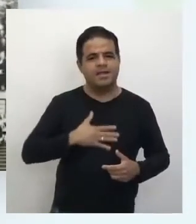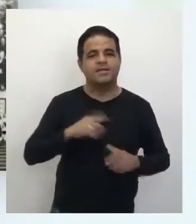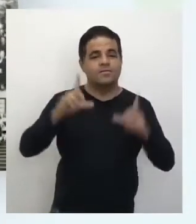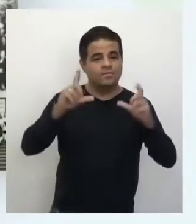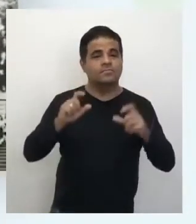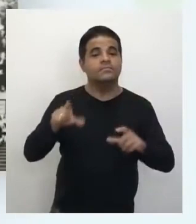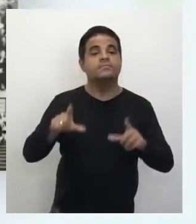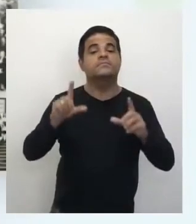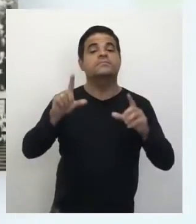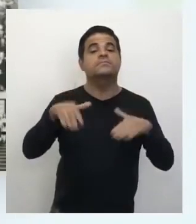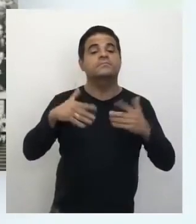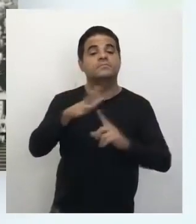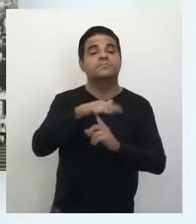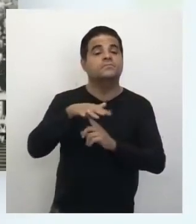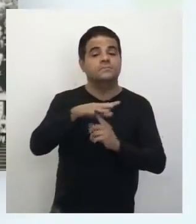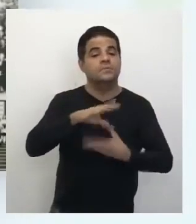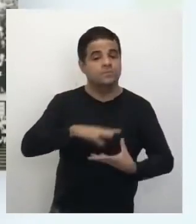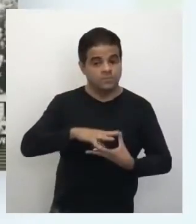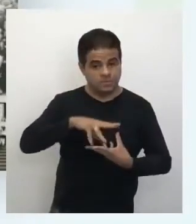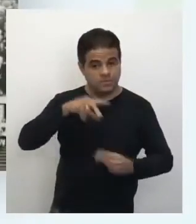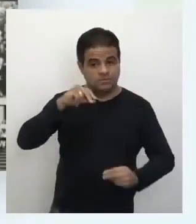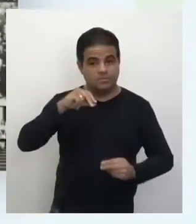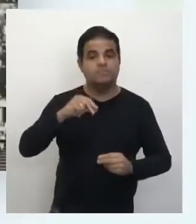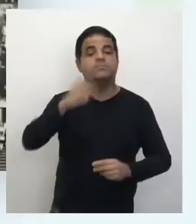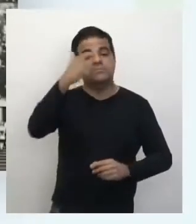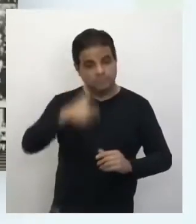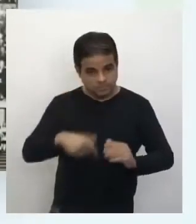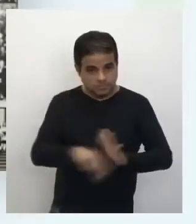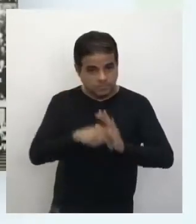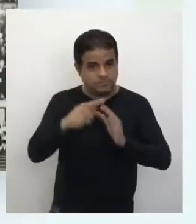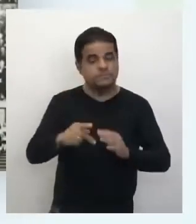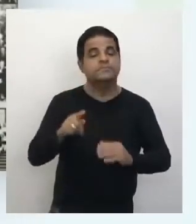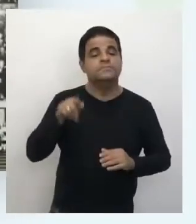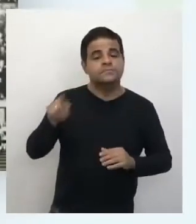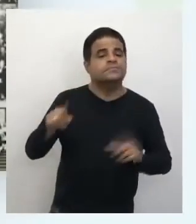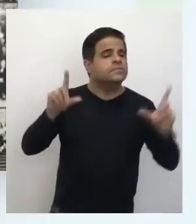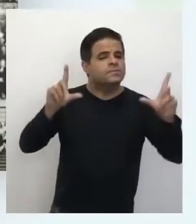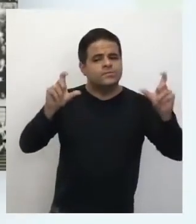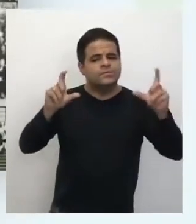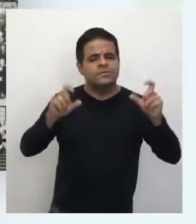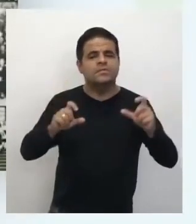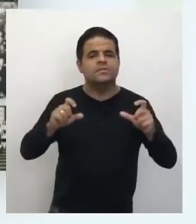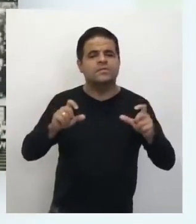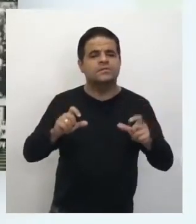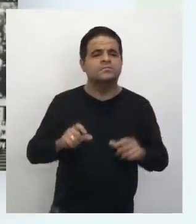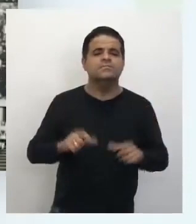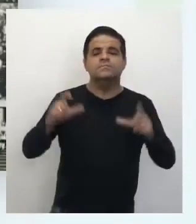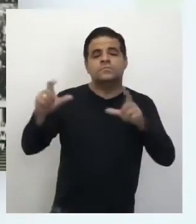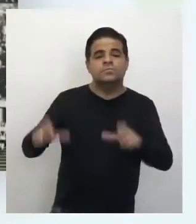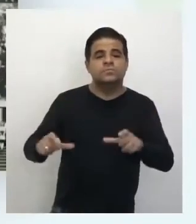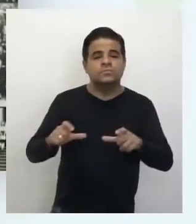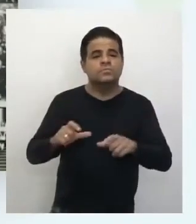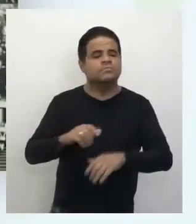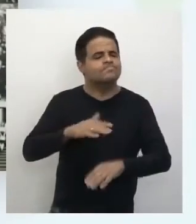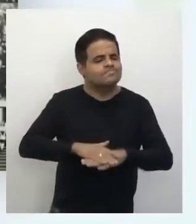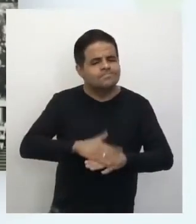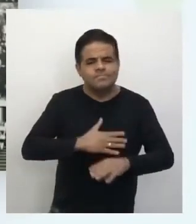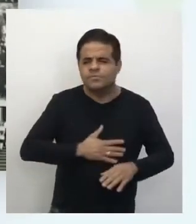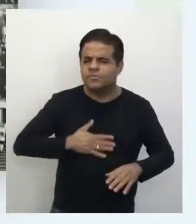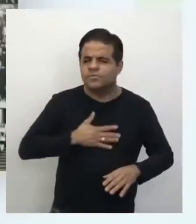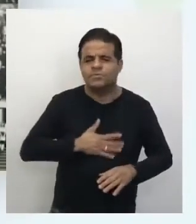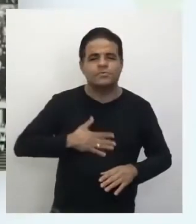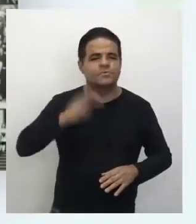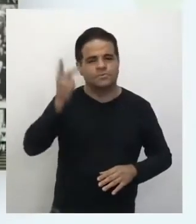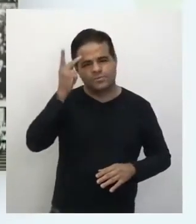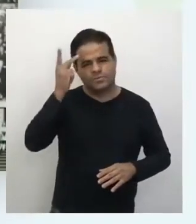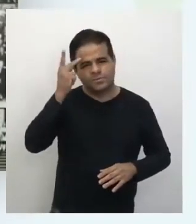fotografia ela foi tirada no Parque do Ibirapuera, de mim mesmo. Claro, esta fotografia é do lugar que eu mais gosto em São Paulo. Não posso